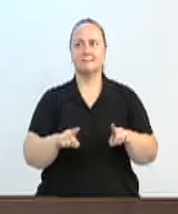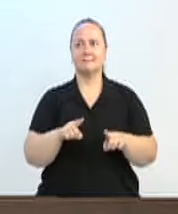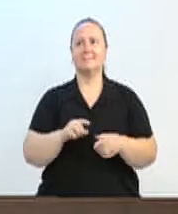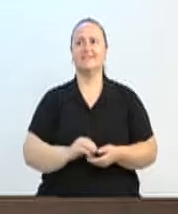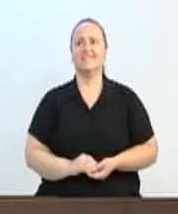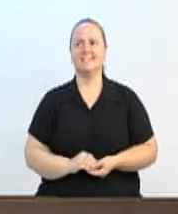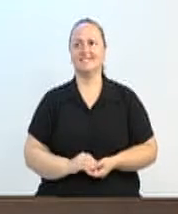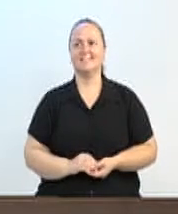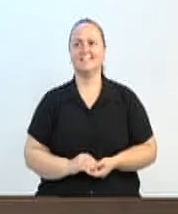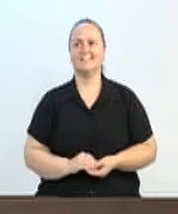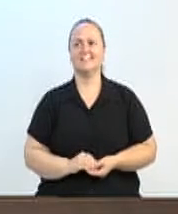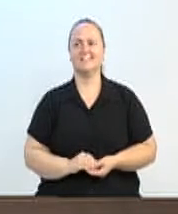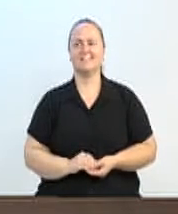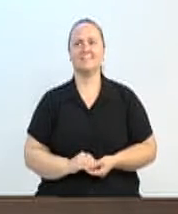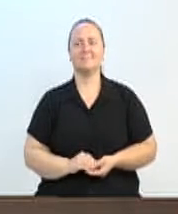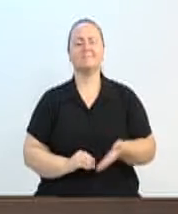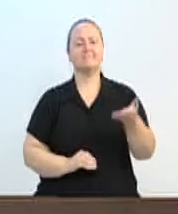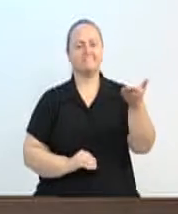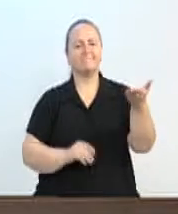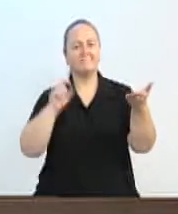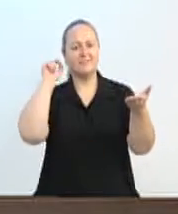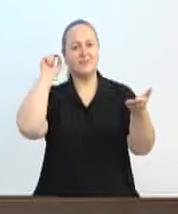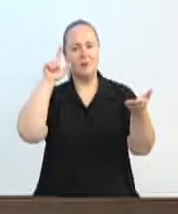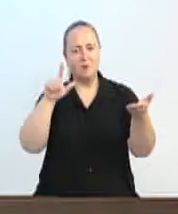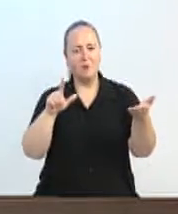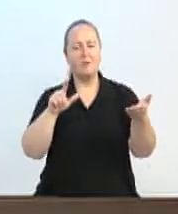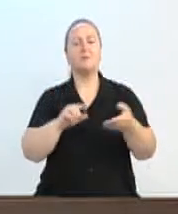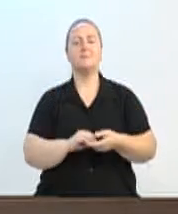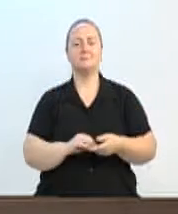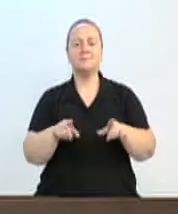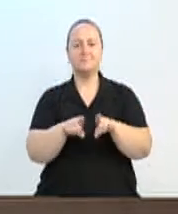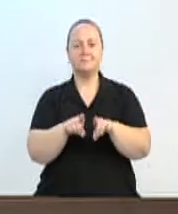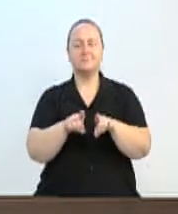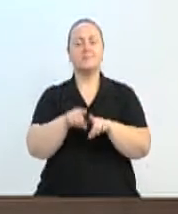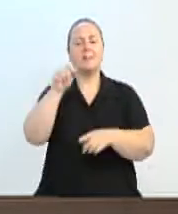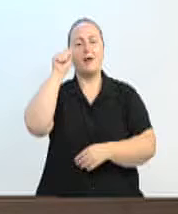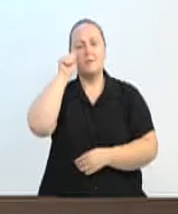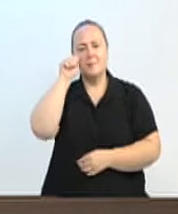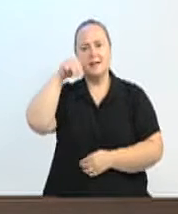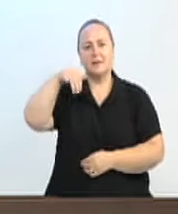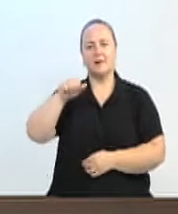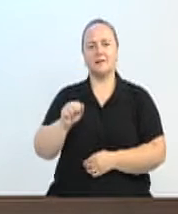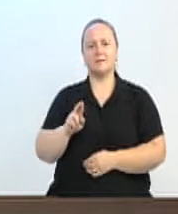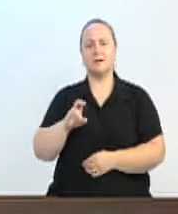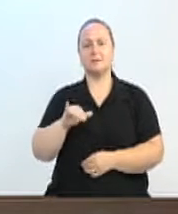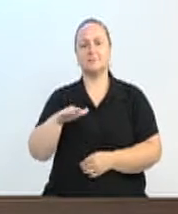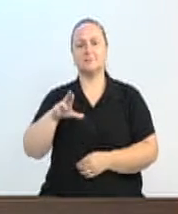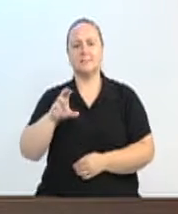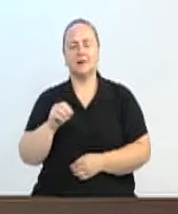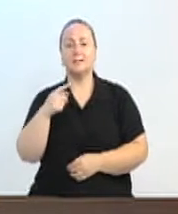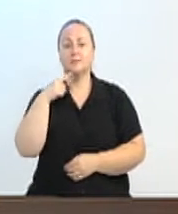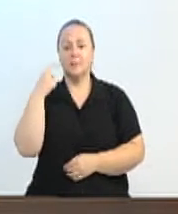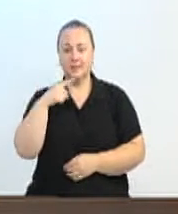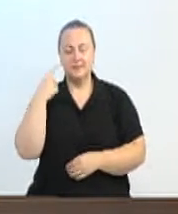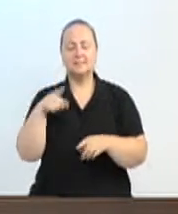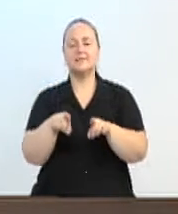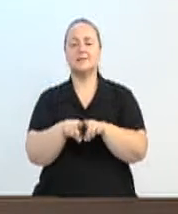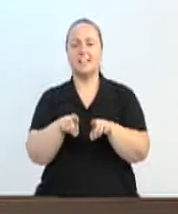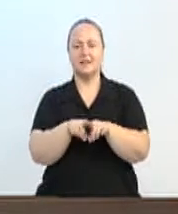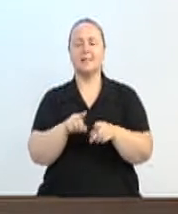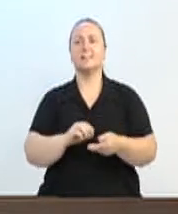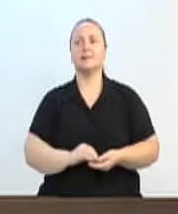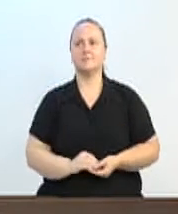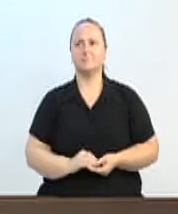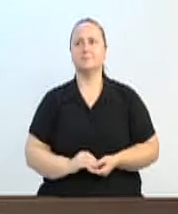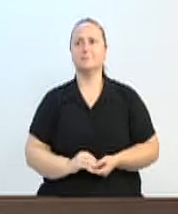é verdade né Vereador Vereador Maurício Governador Marciano teve lá o vereador Almir também a vereador Marcelo tiveram a também